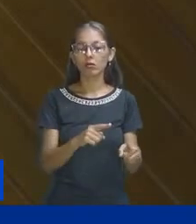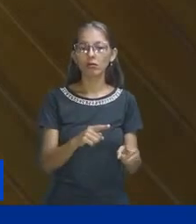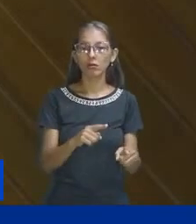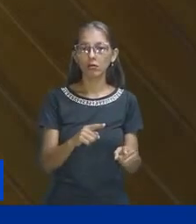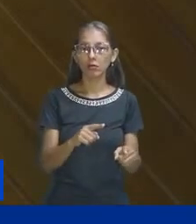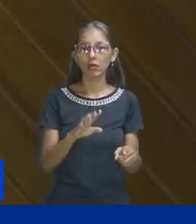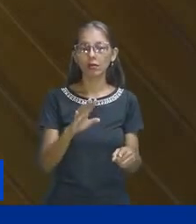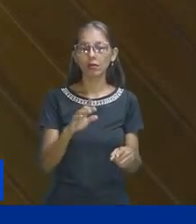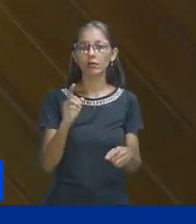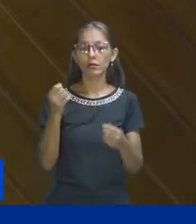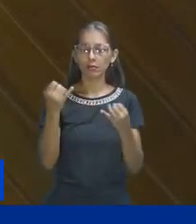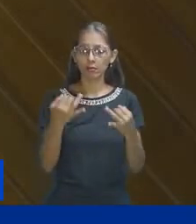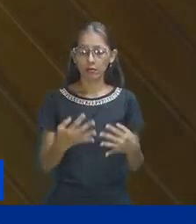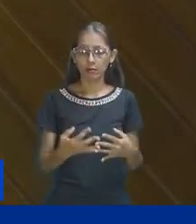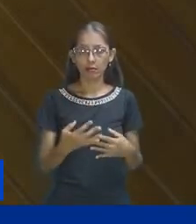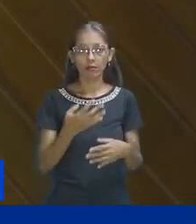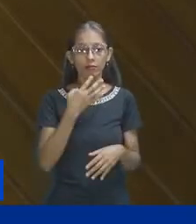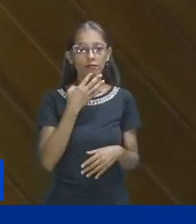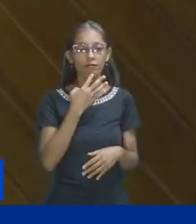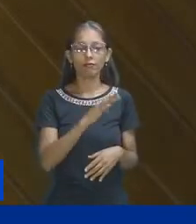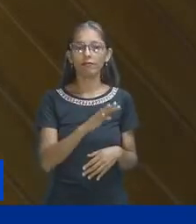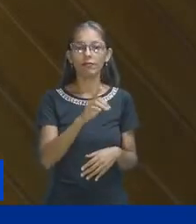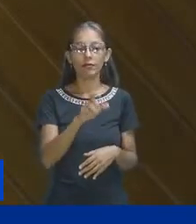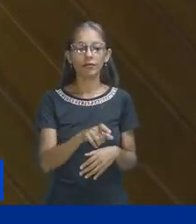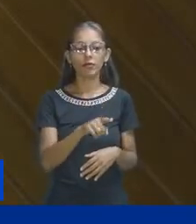confirmou que não conhecia João Diomedes.